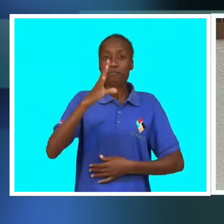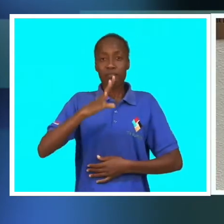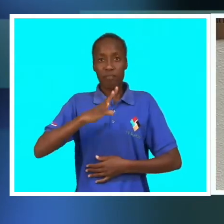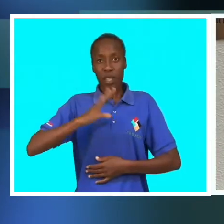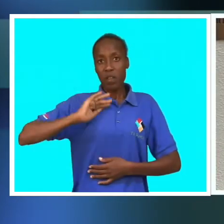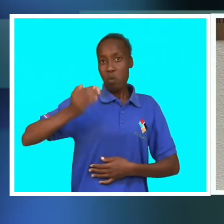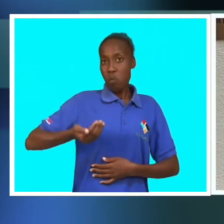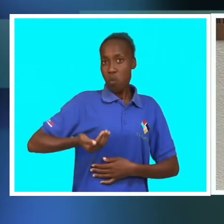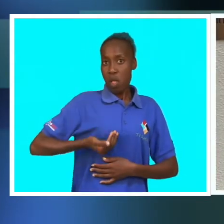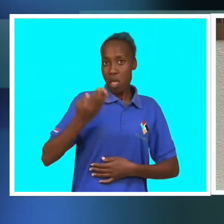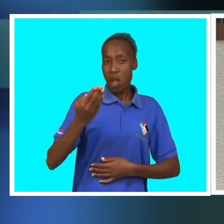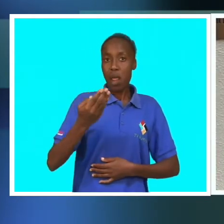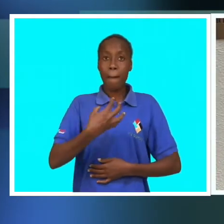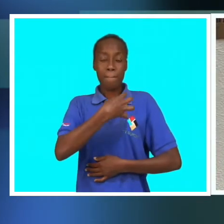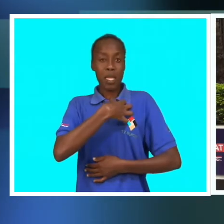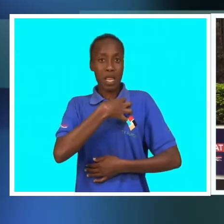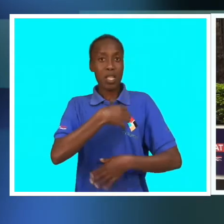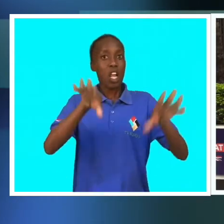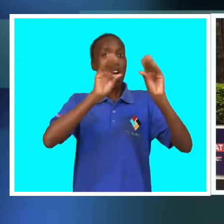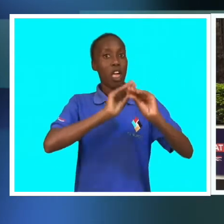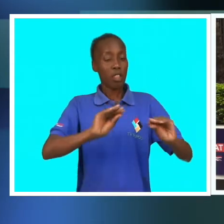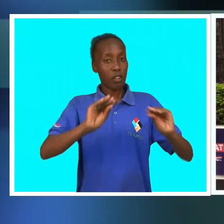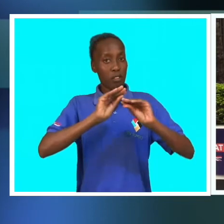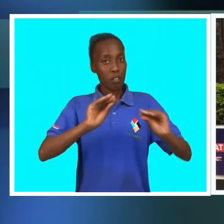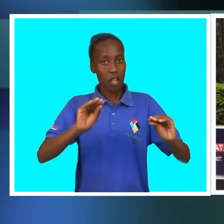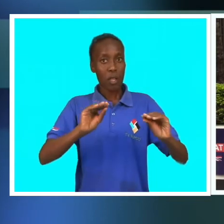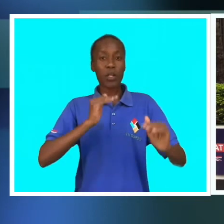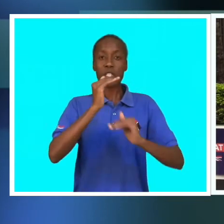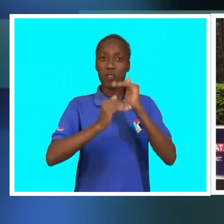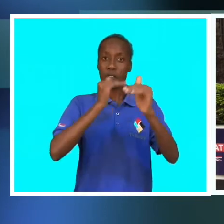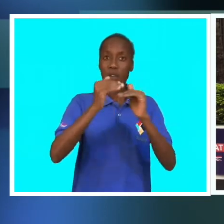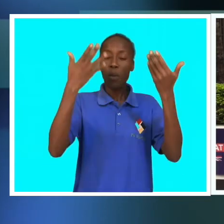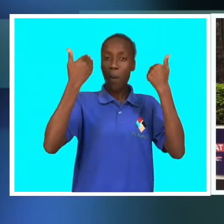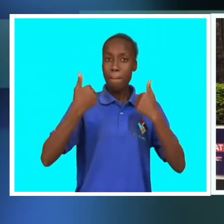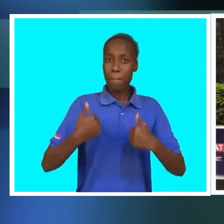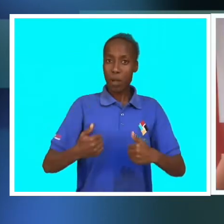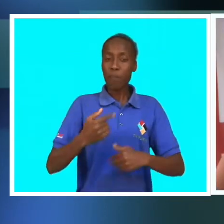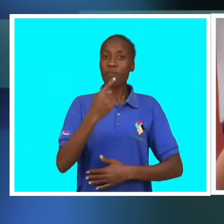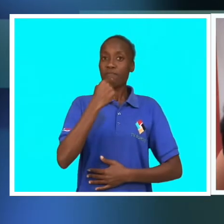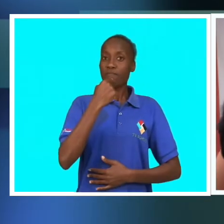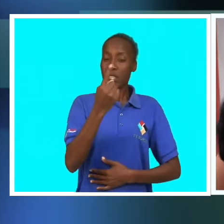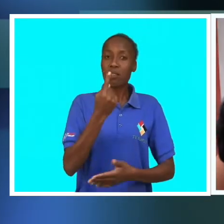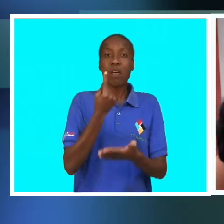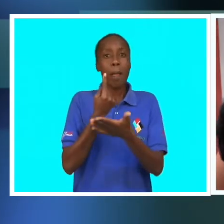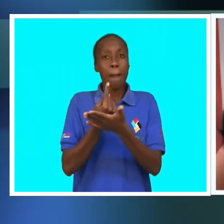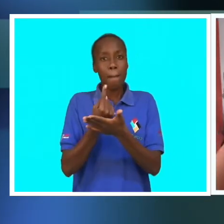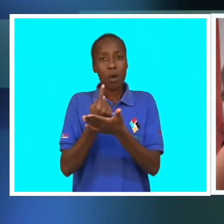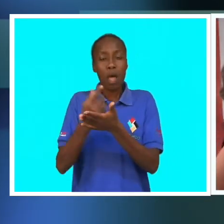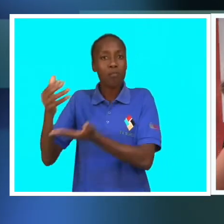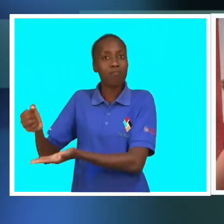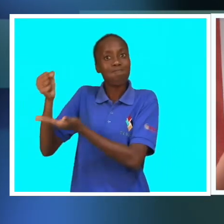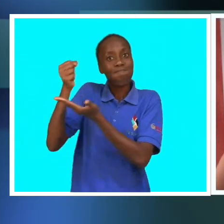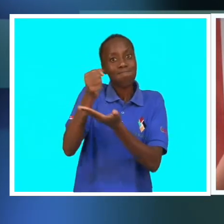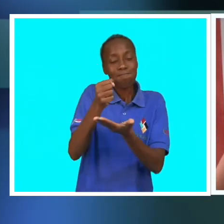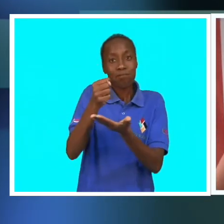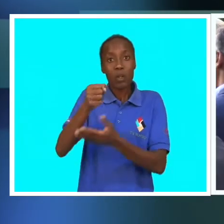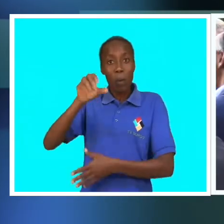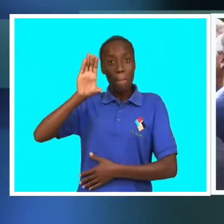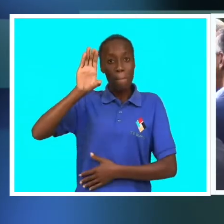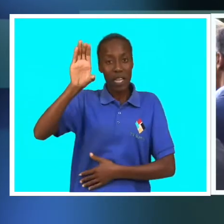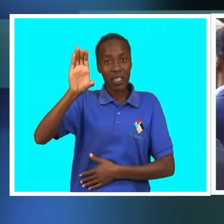dentre elas, Conceita Surtani, ministra de Educação e Desenvolvimento Humano, que enfatizou a importância do apoio do Reino